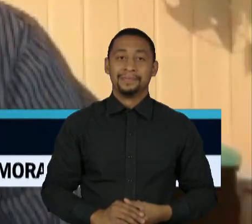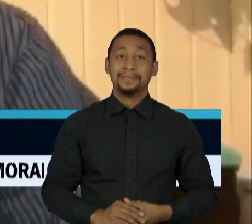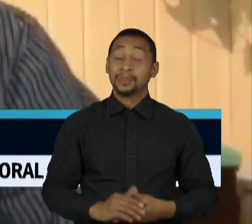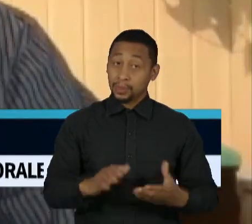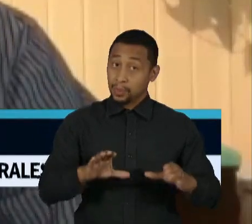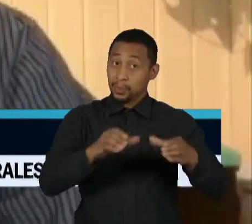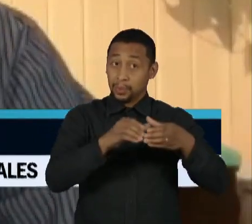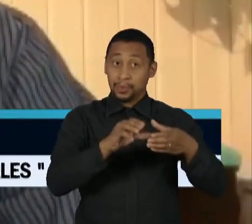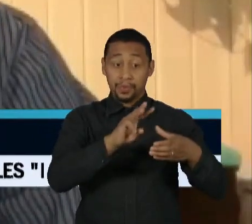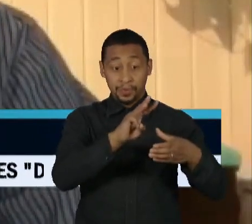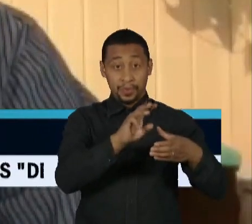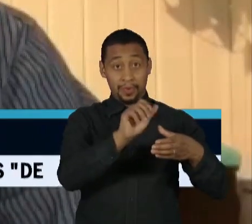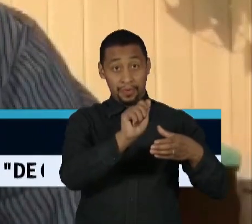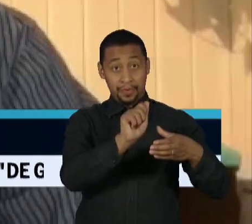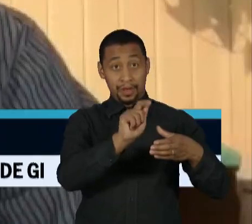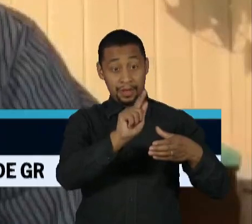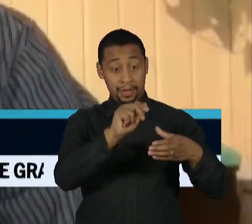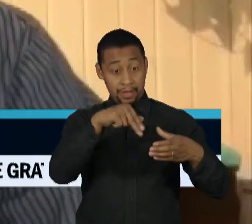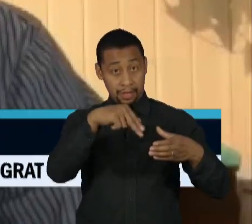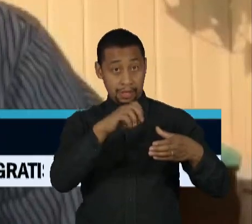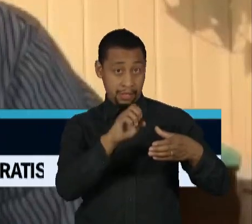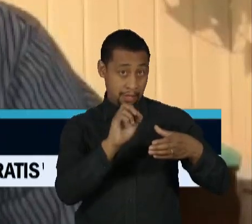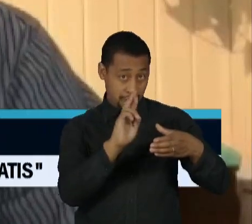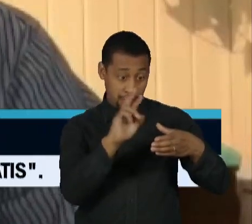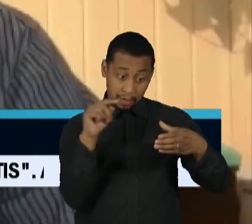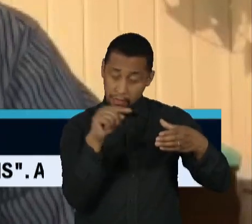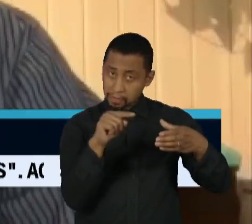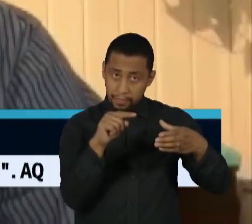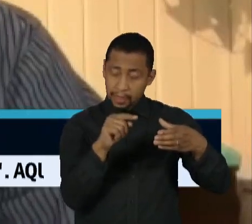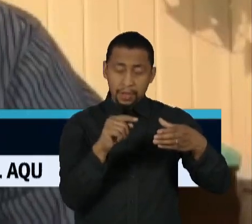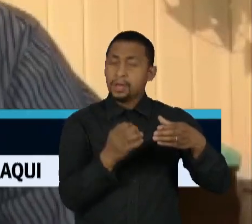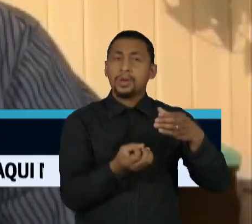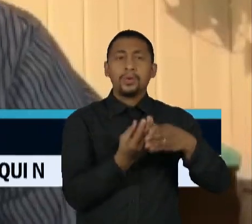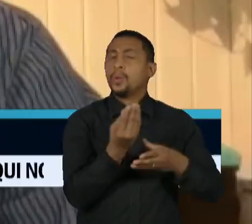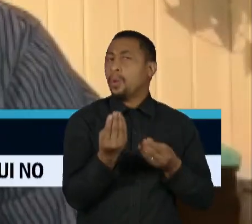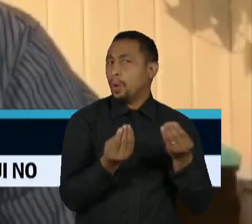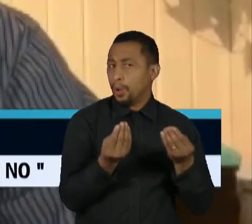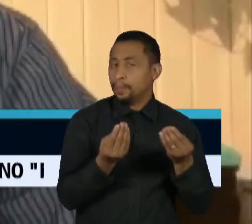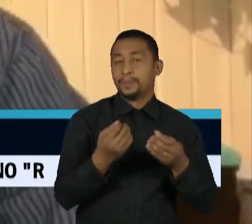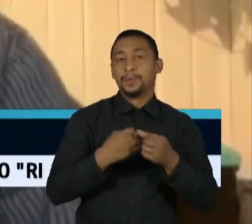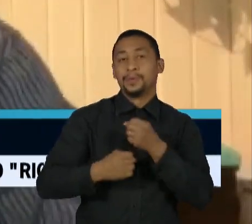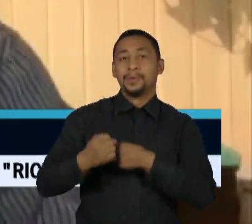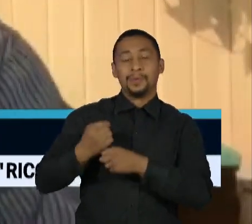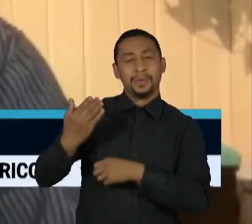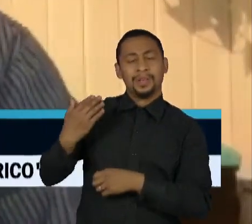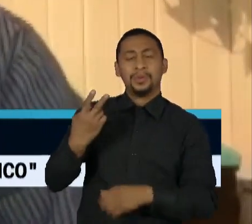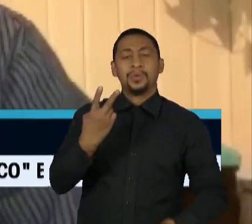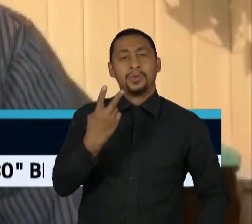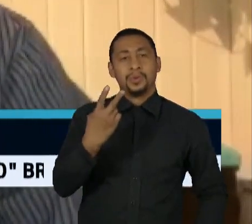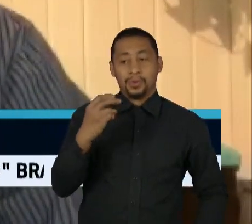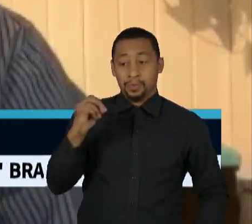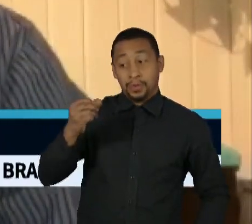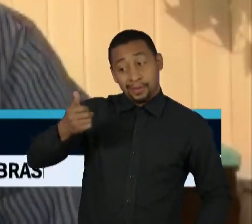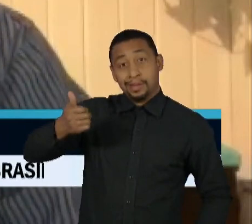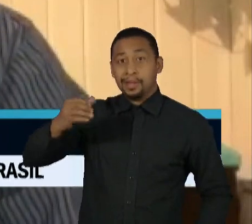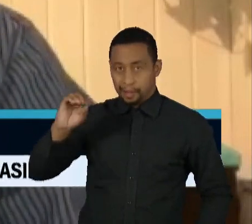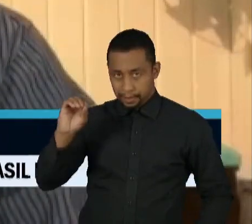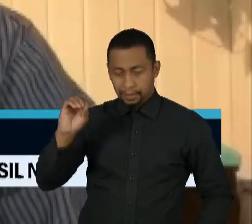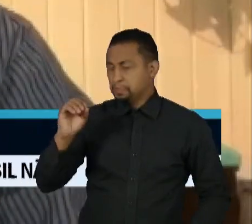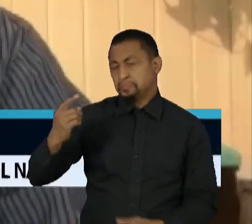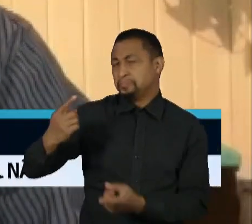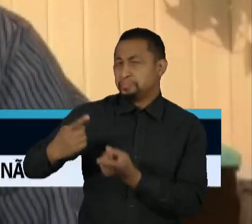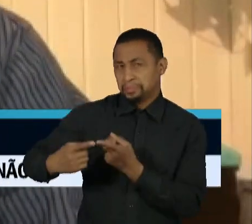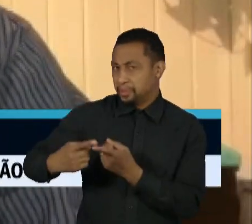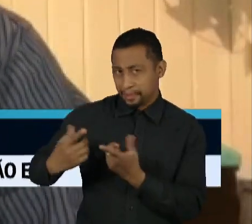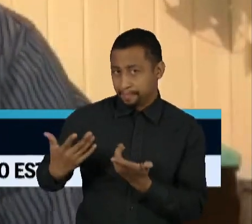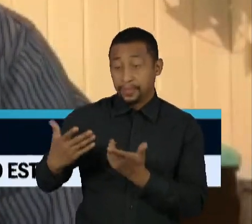O grupo Wagner nasce no meio dos anos 2010, da década de 2010, para atender uma necessidade